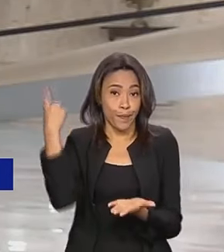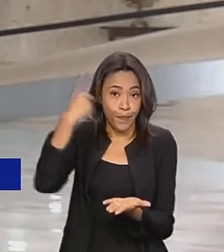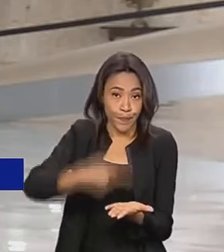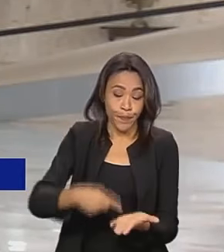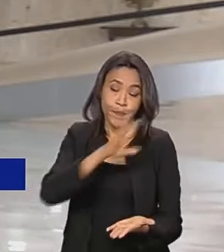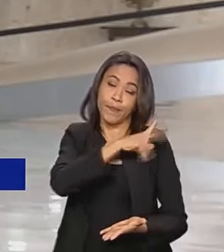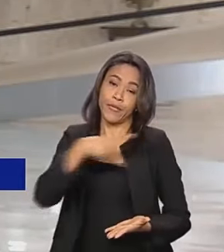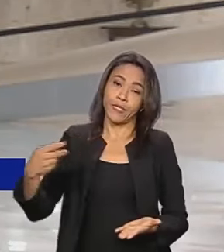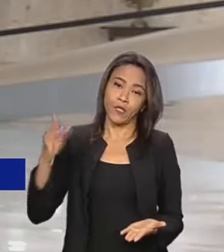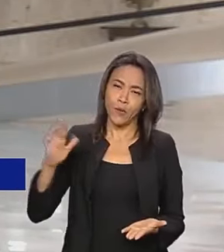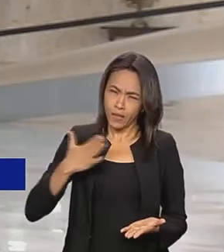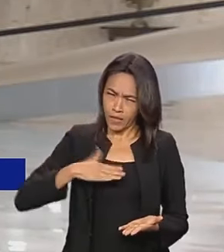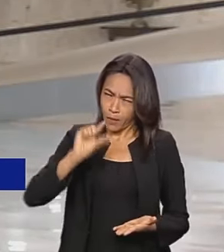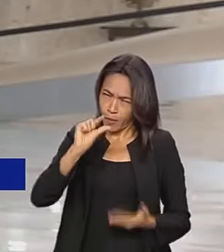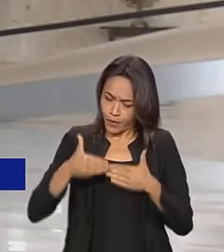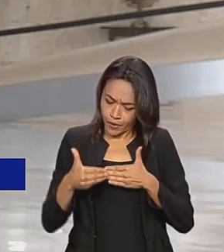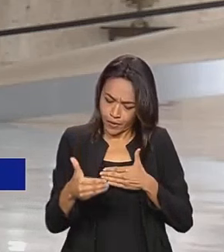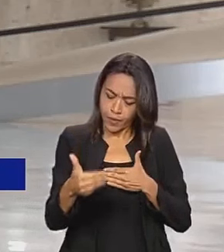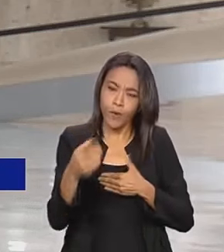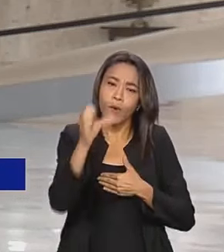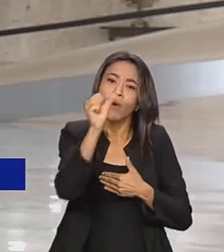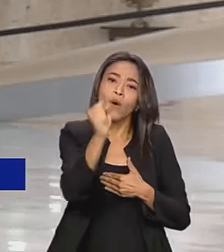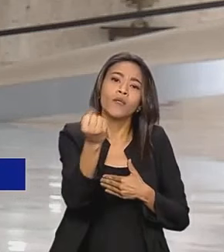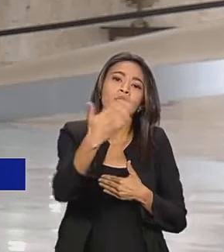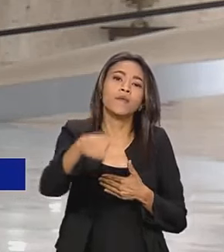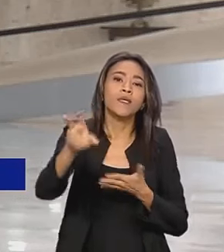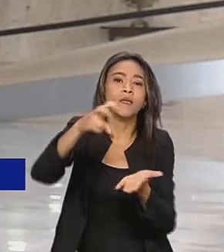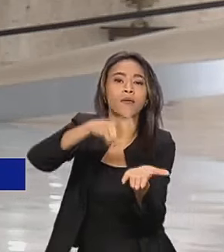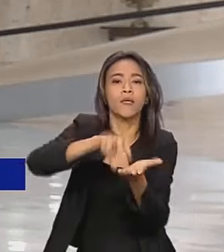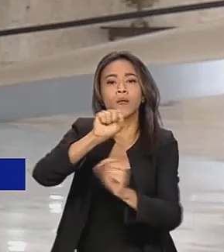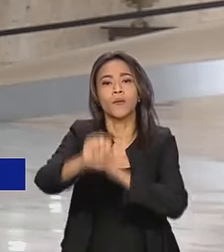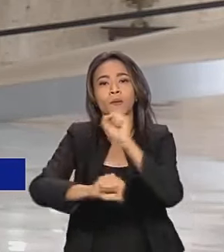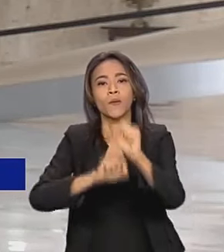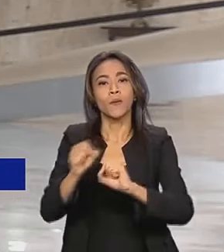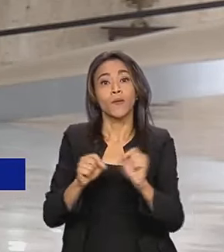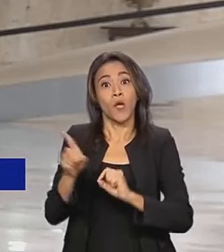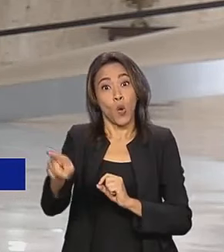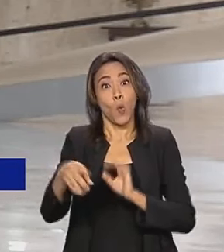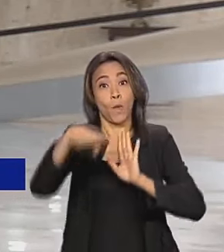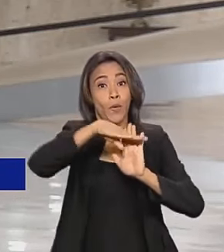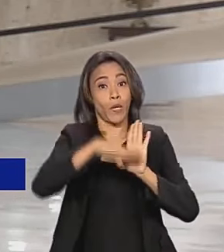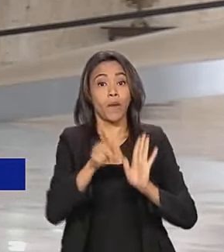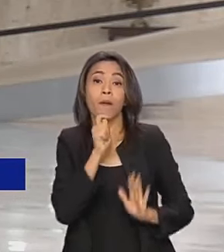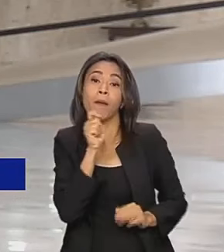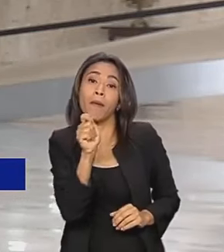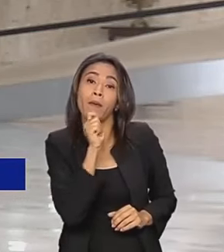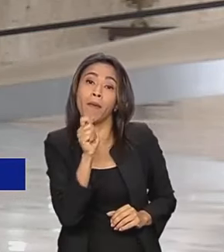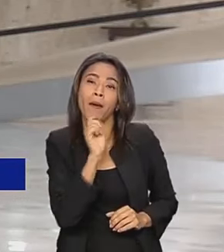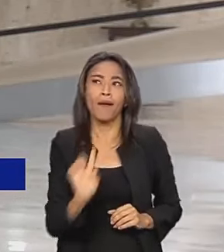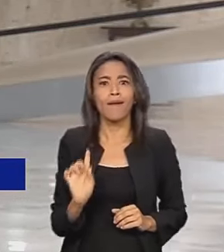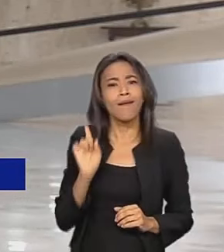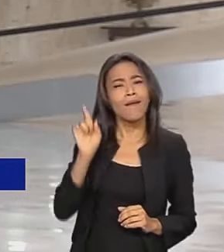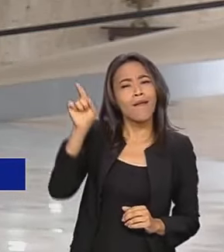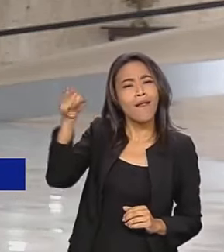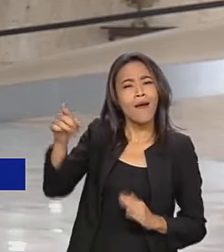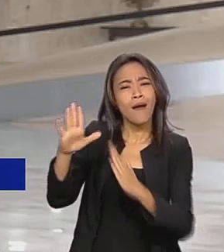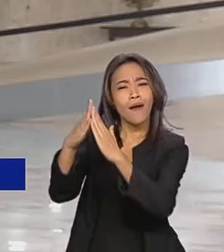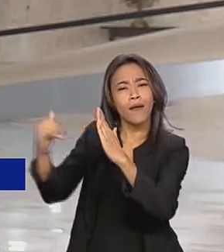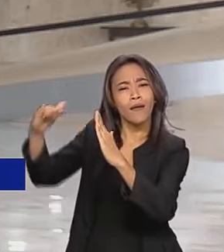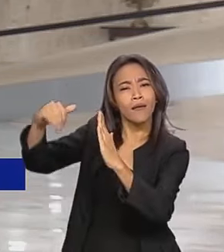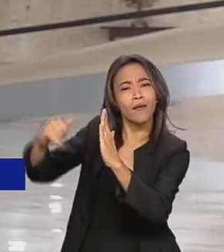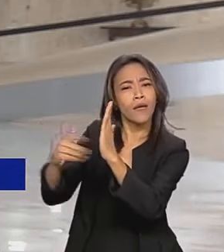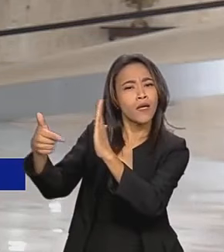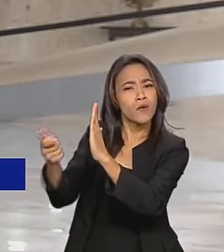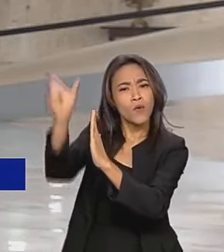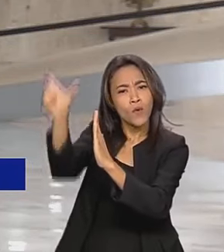Lula Hoje é daqui a pouquinho às 8:30 da manhã o programa conversa com o presidente lá no Palácio da Alvorada ele vai falar